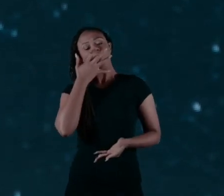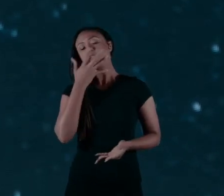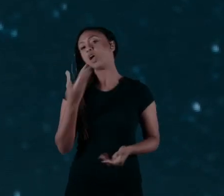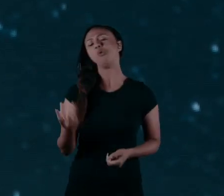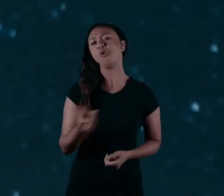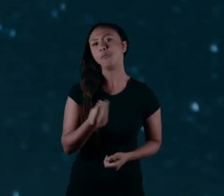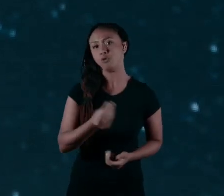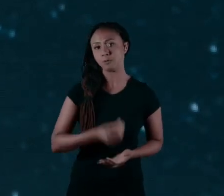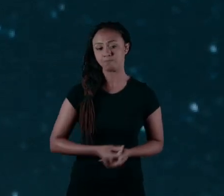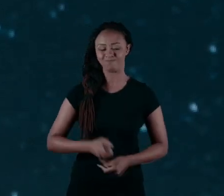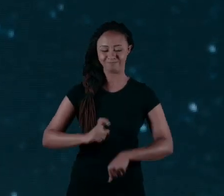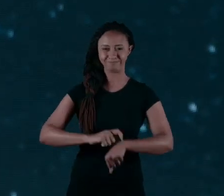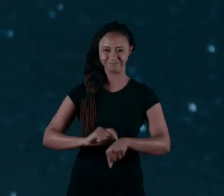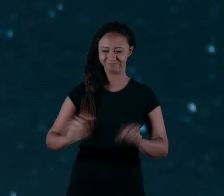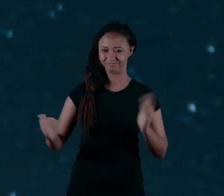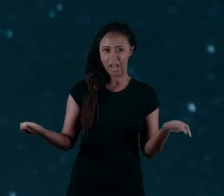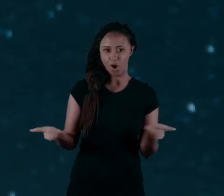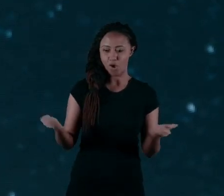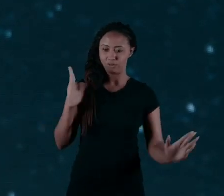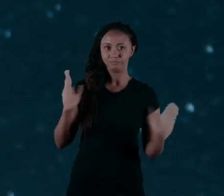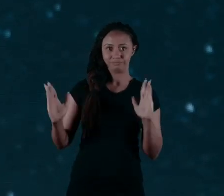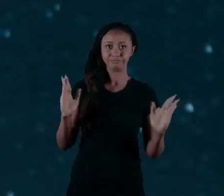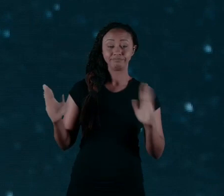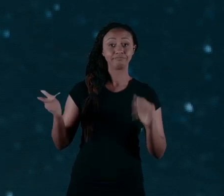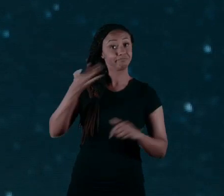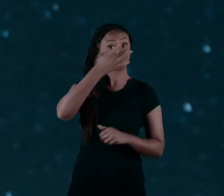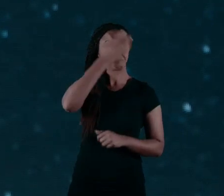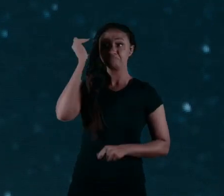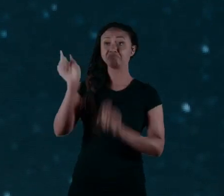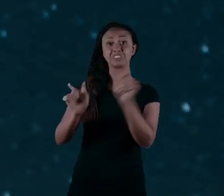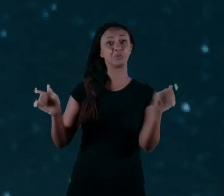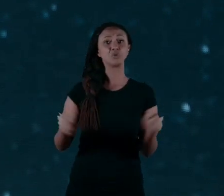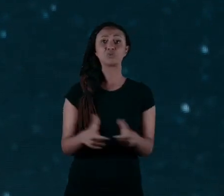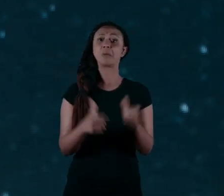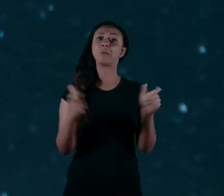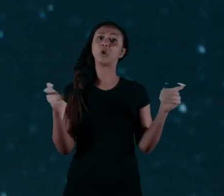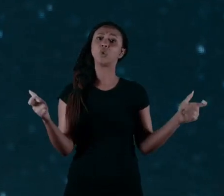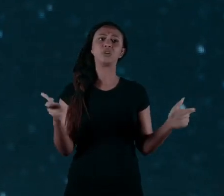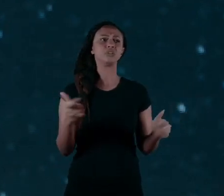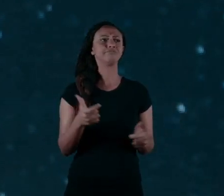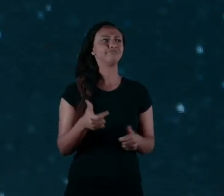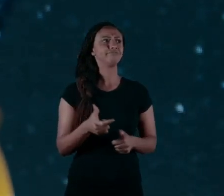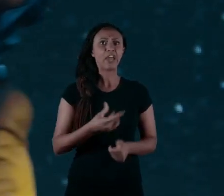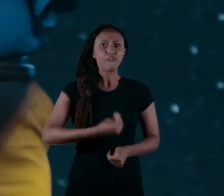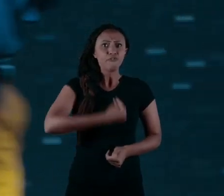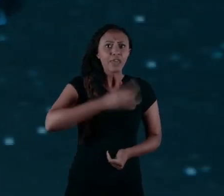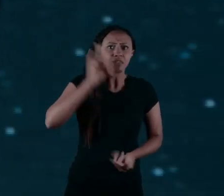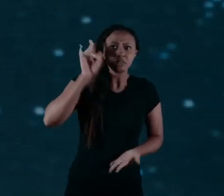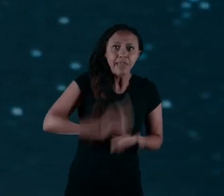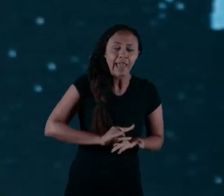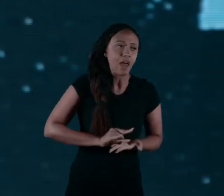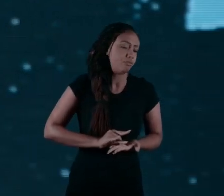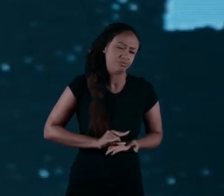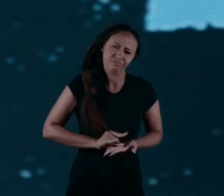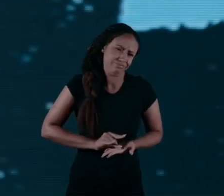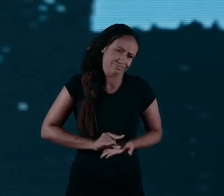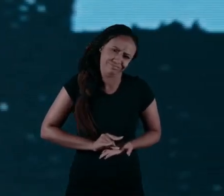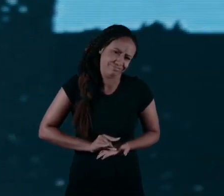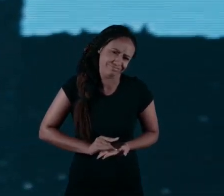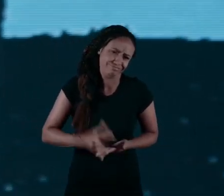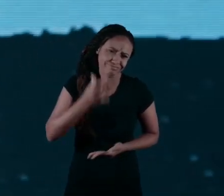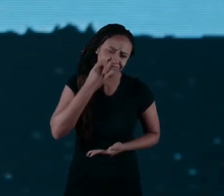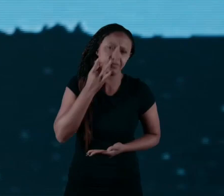Nós vivemos num tempo em que a maioria das pessoas não tem contato com a realidade. Vocês sabiam que